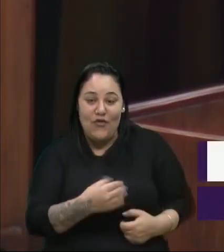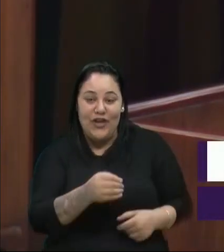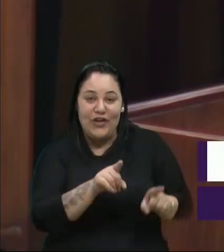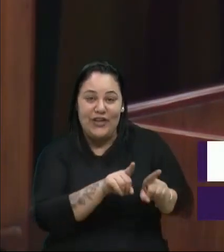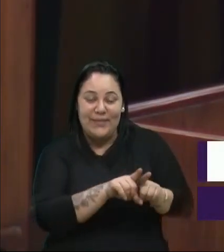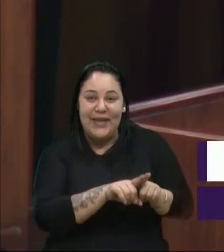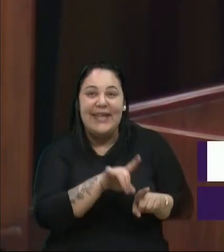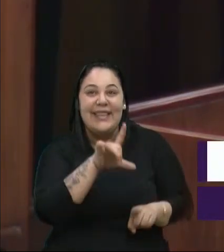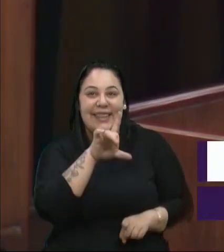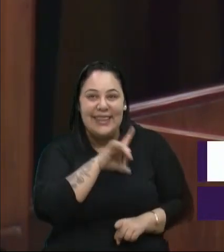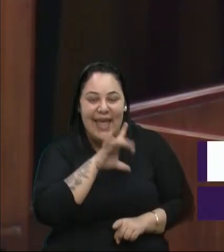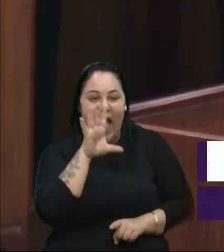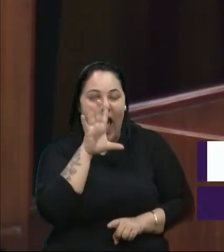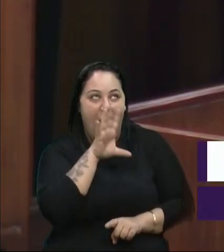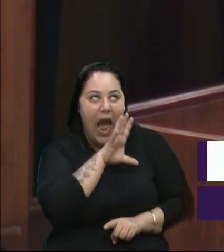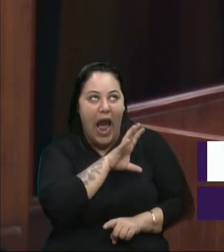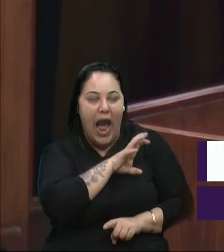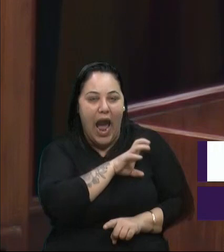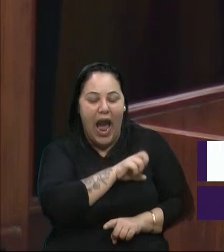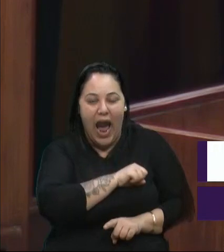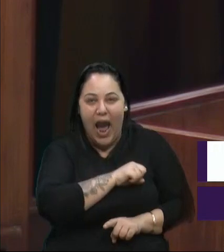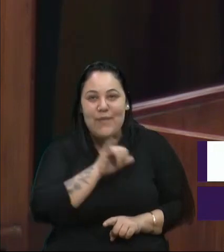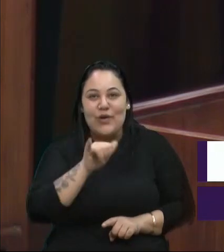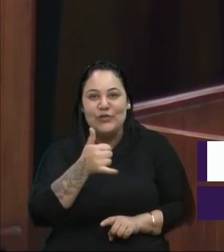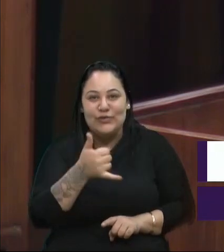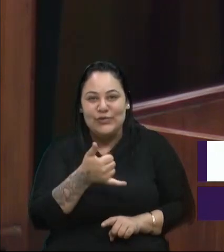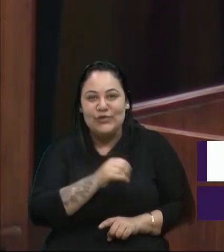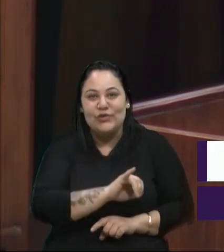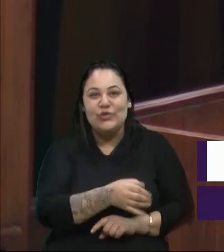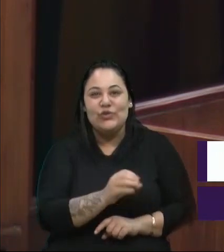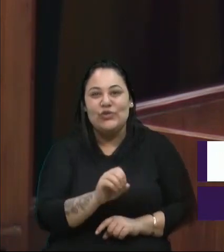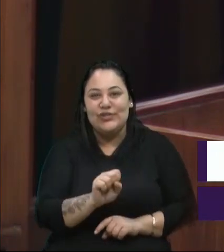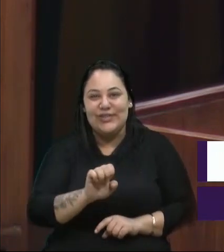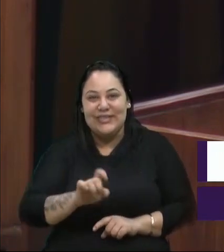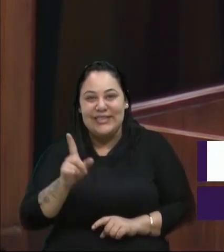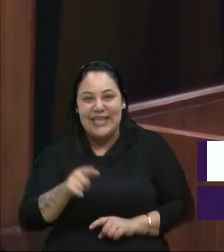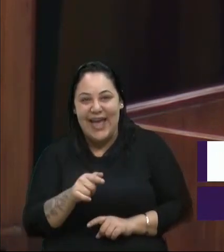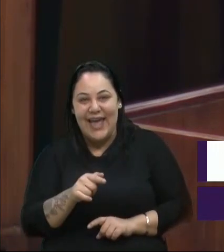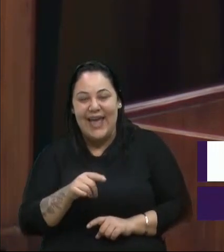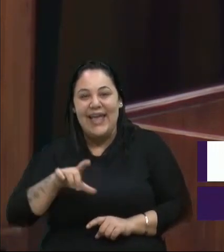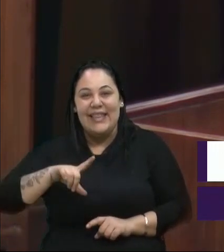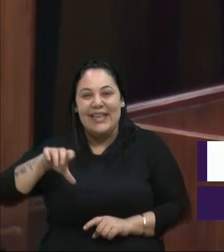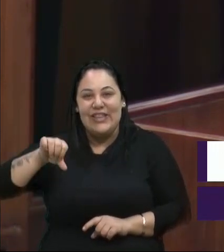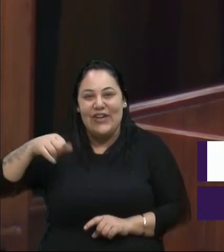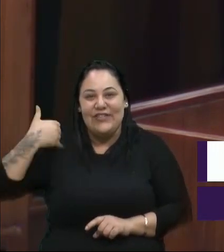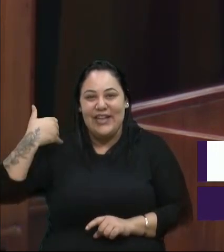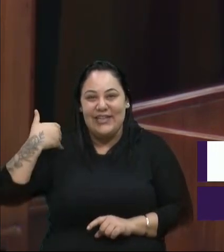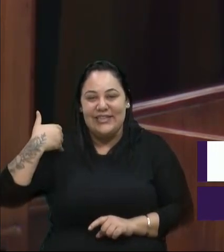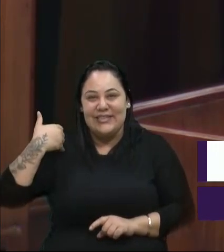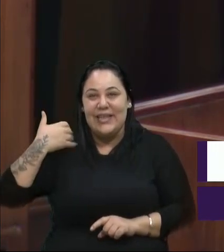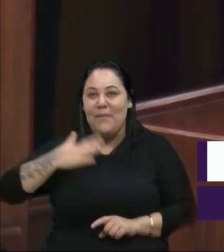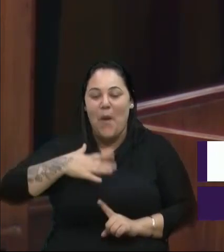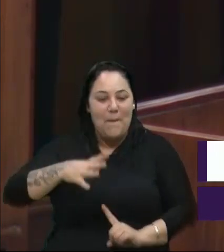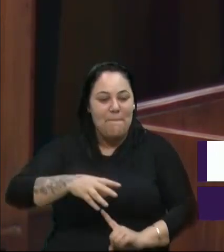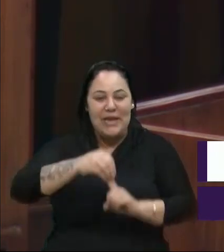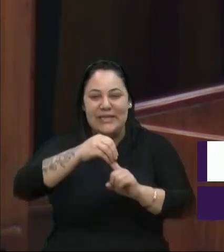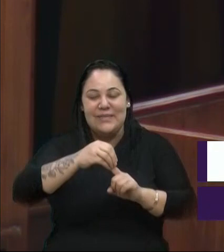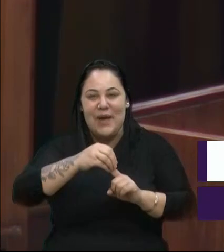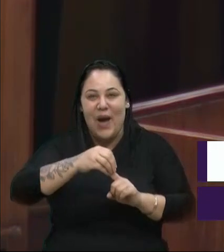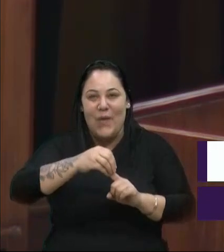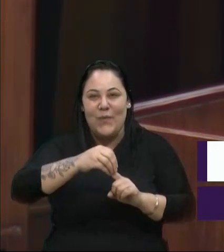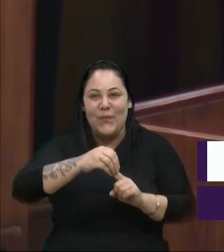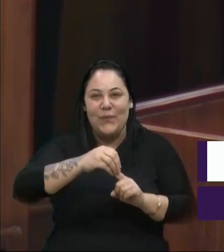Esporte Clube Juventude, o José Arthur, de 9 anos, que é o meu artilheiro platinado. E também a minha assessoria,